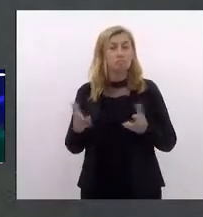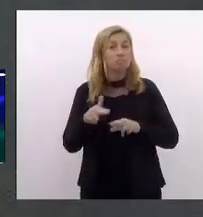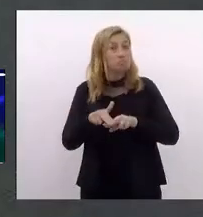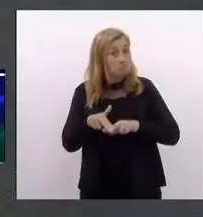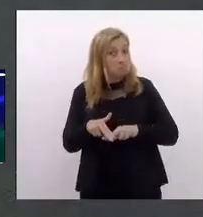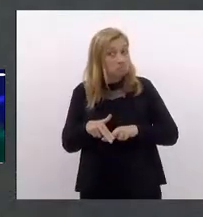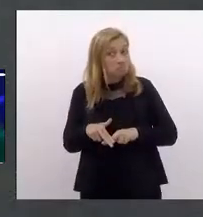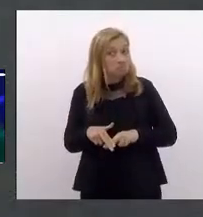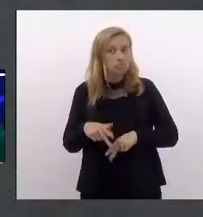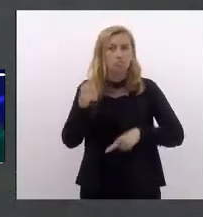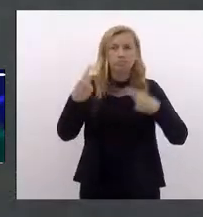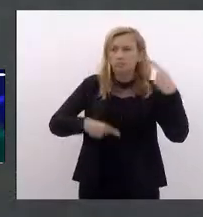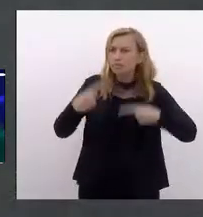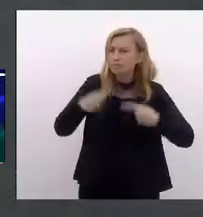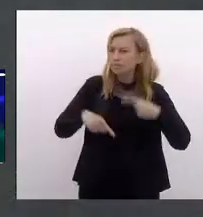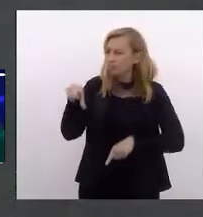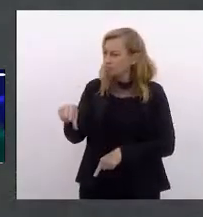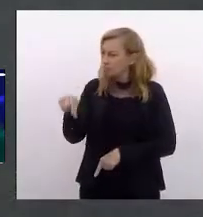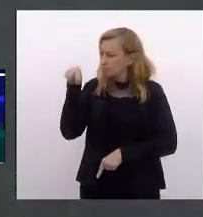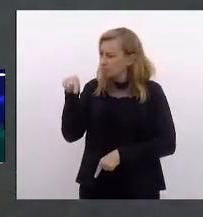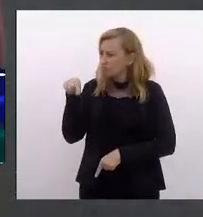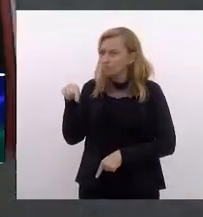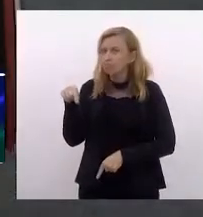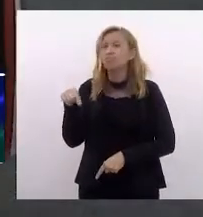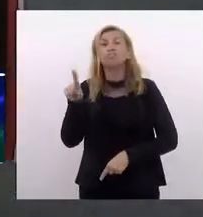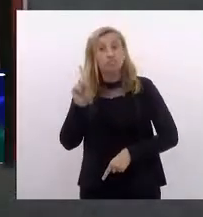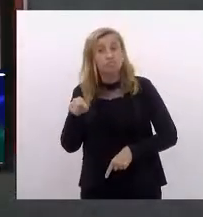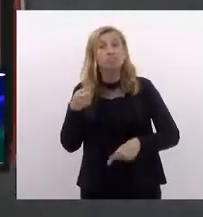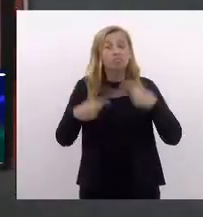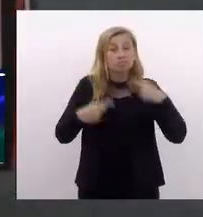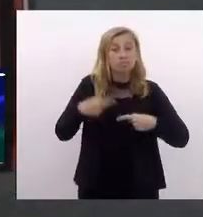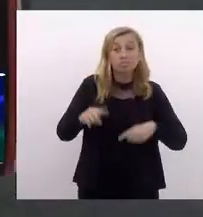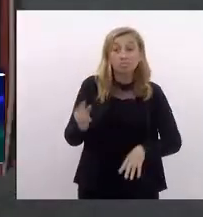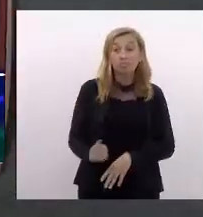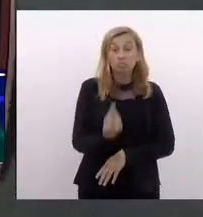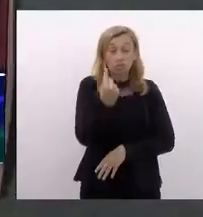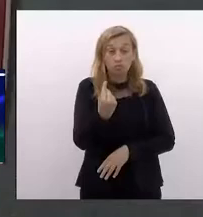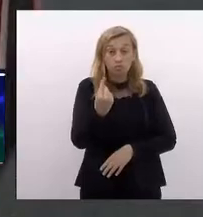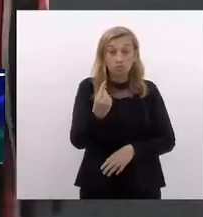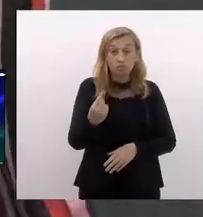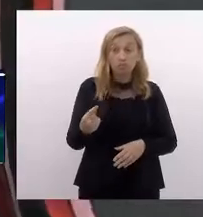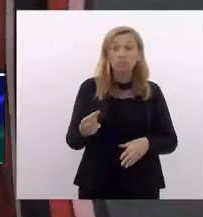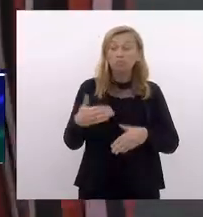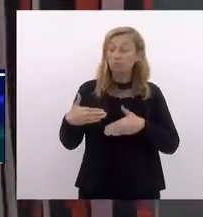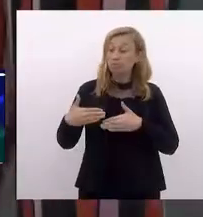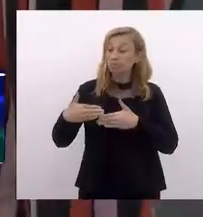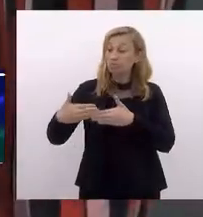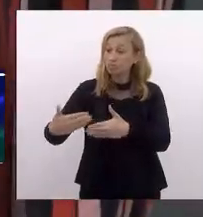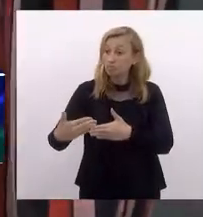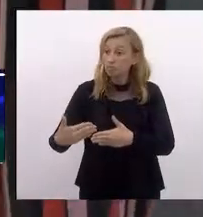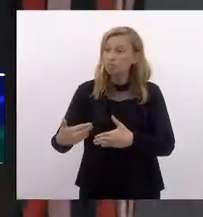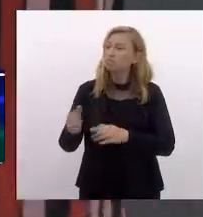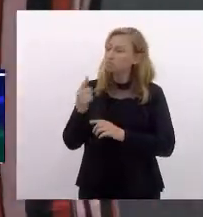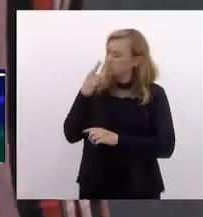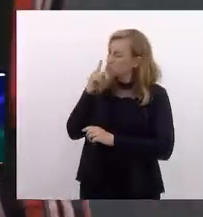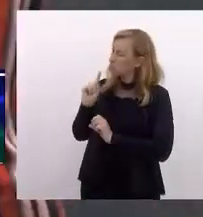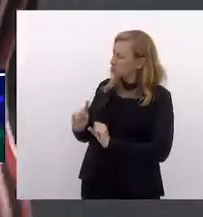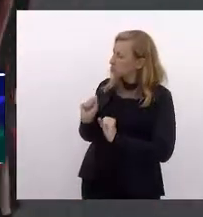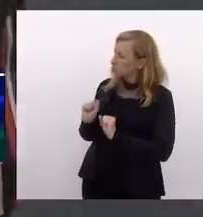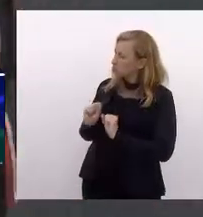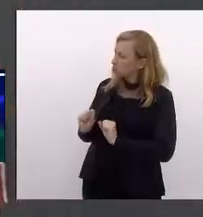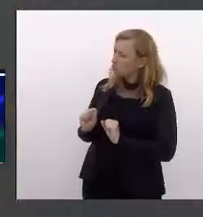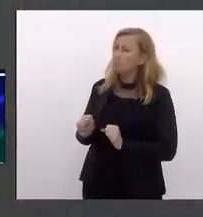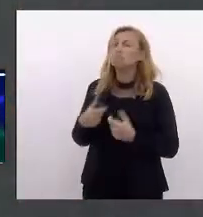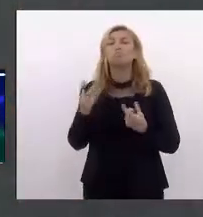portanto a política escolhida foi uma política unitária e que se prolongou como a gente pode ver